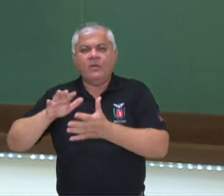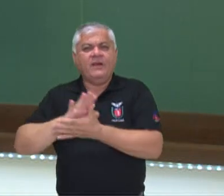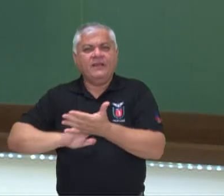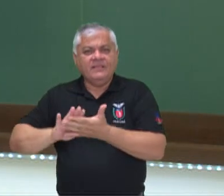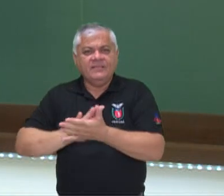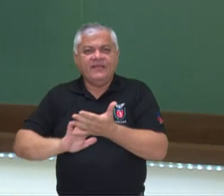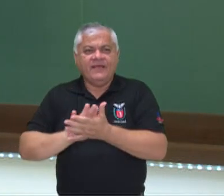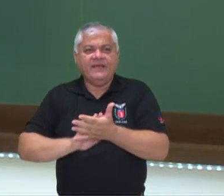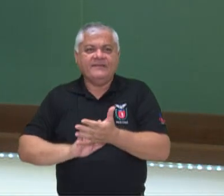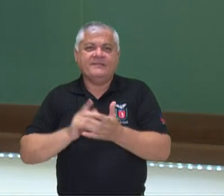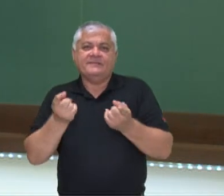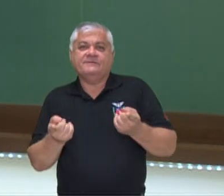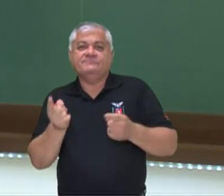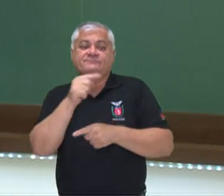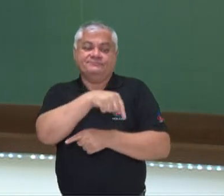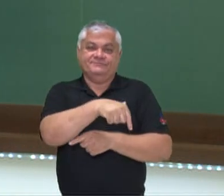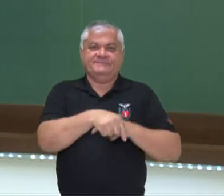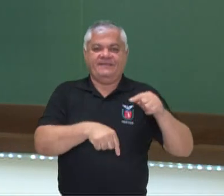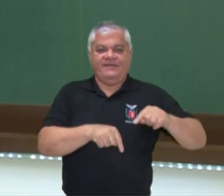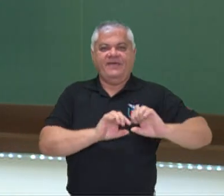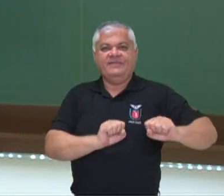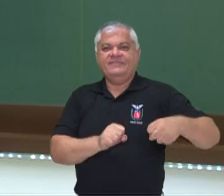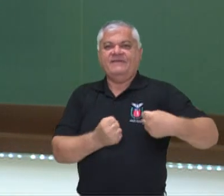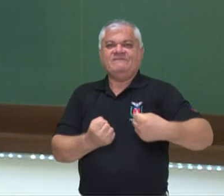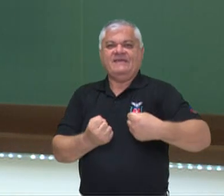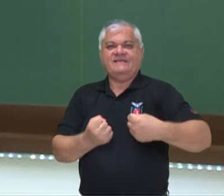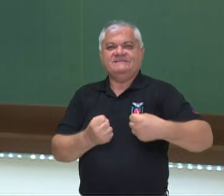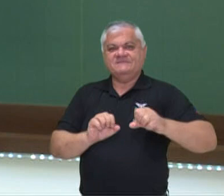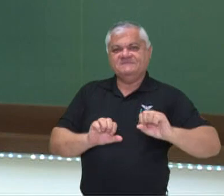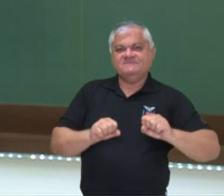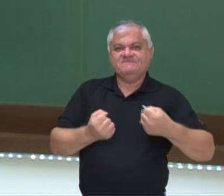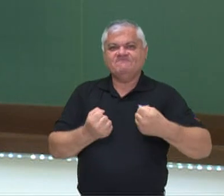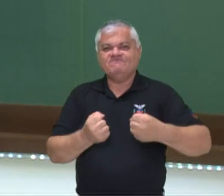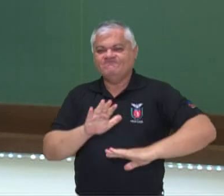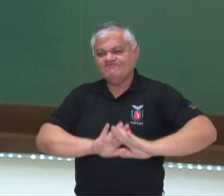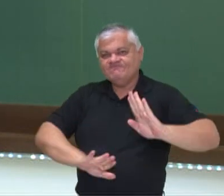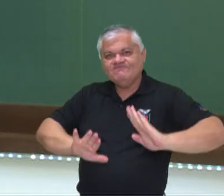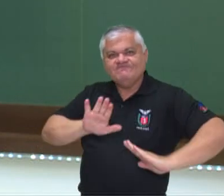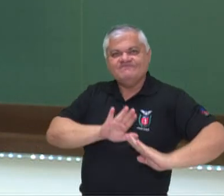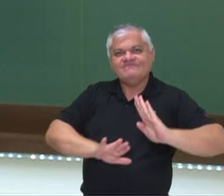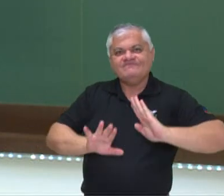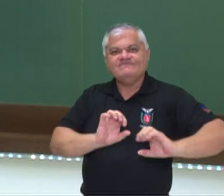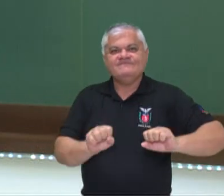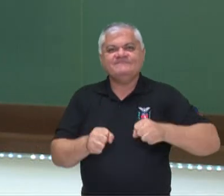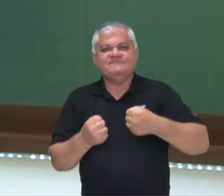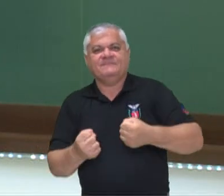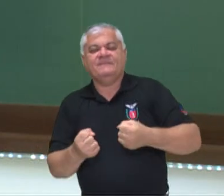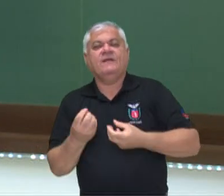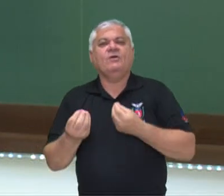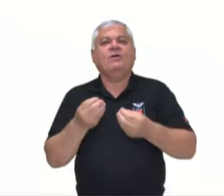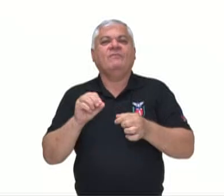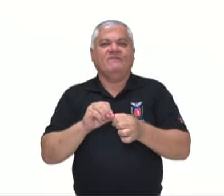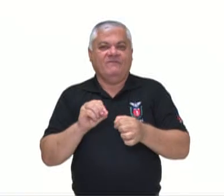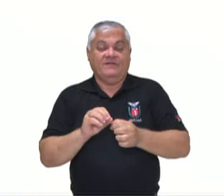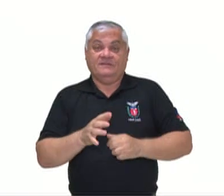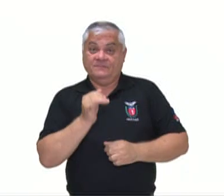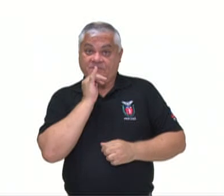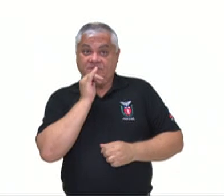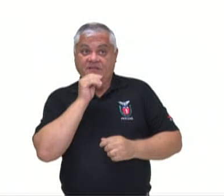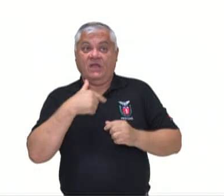fase? Aí, eu estou na fase de defesa. Então, o que eu vou fazer quando eu estou na fase de defesa? Eu